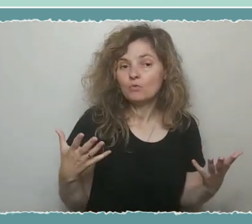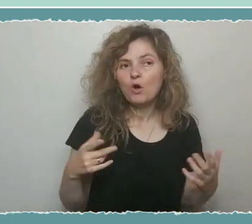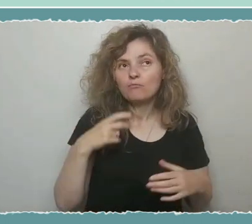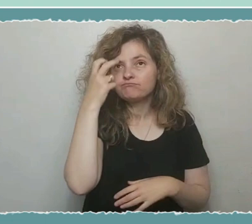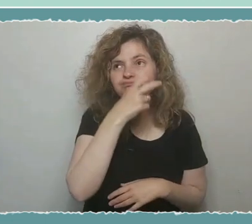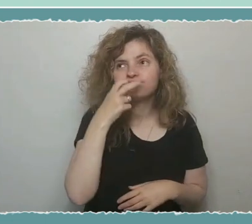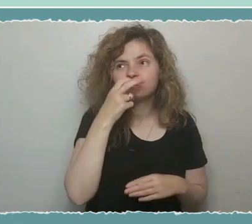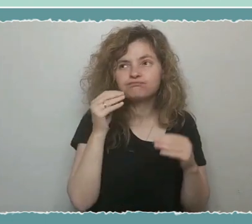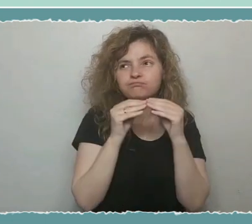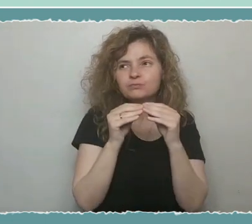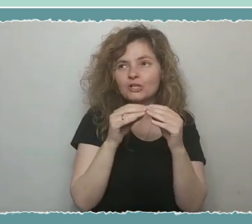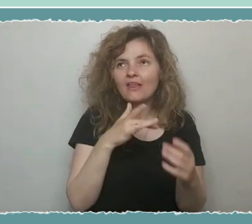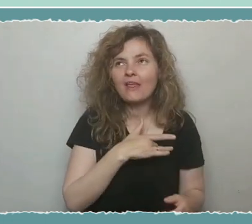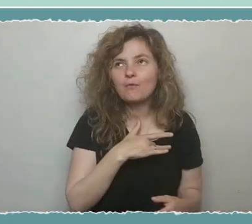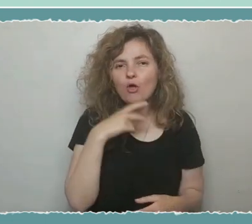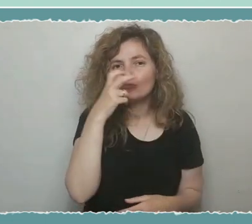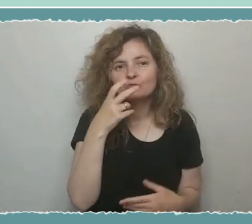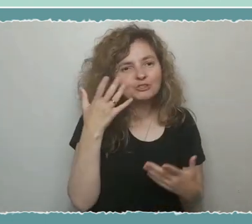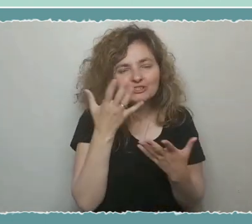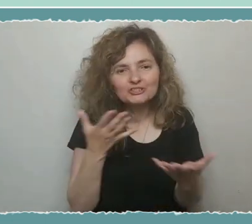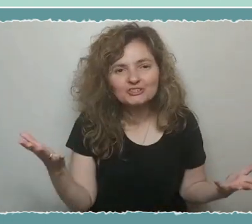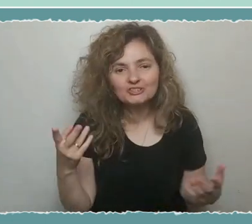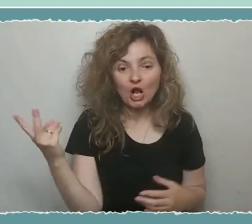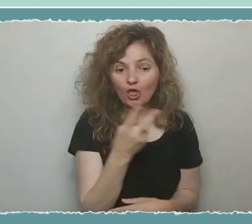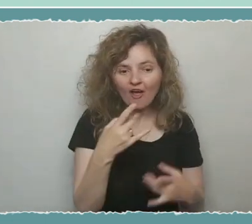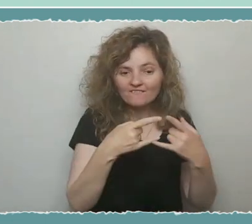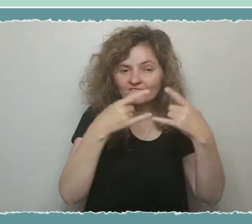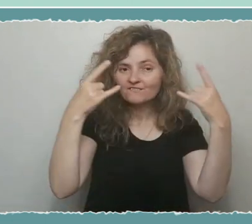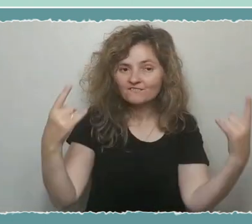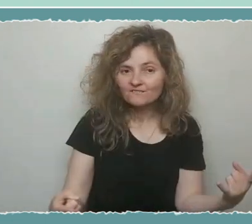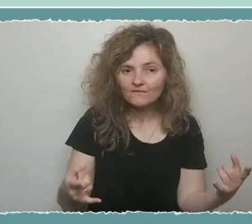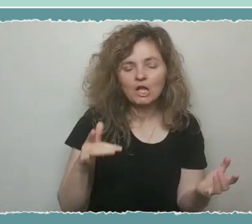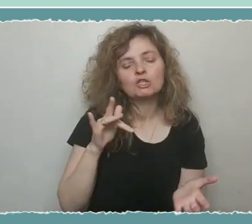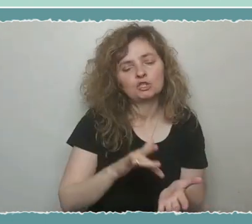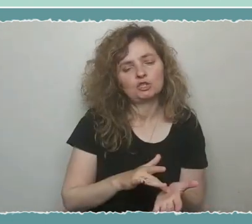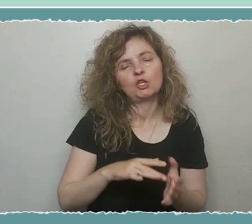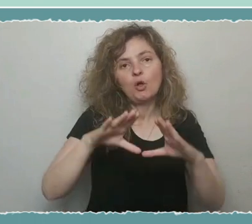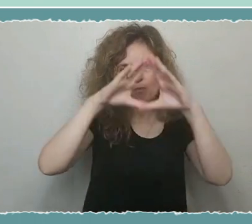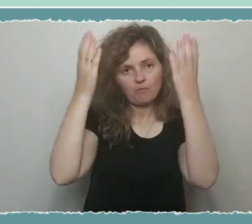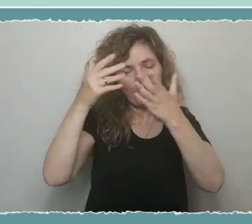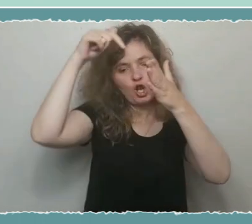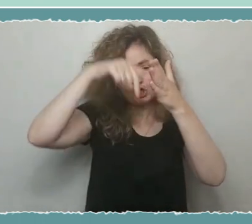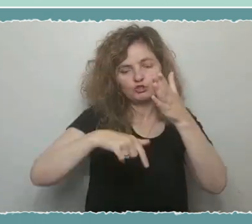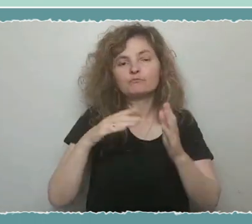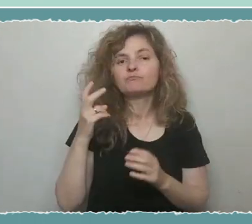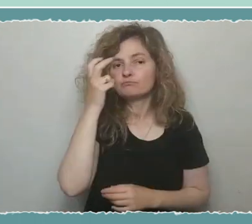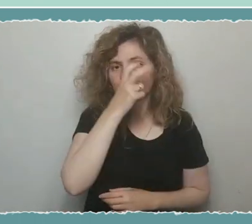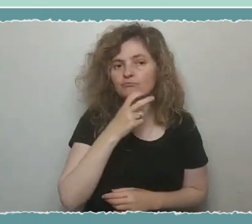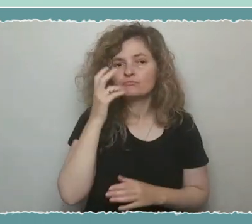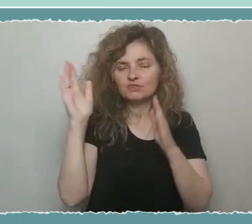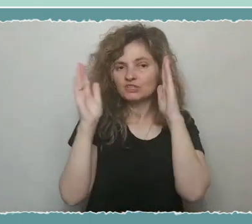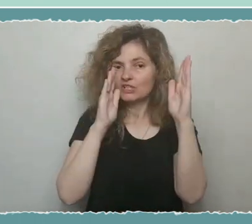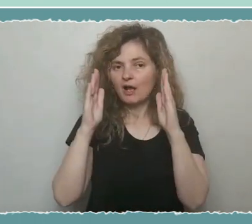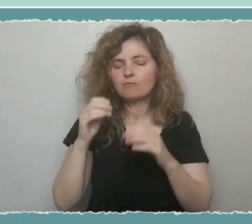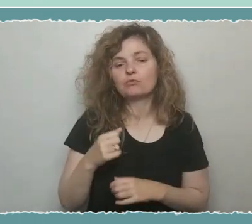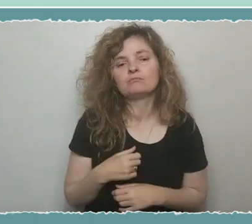Non sei canto tempo durou aquel bico de amor. Estaban os dous namorados un do outro. Estiveron un tempo ali na polo sur, pero ao cabo de un